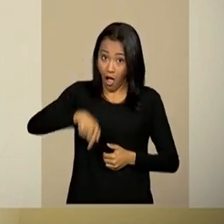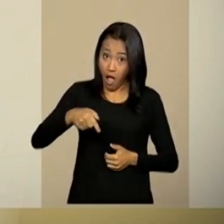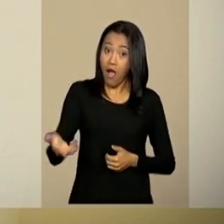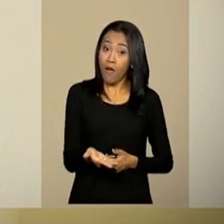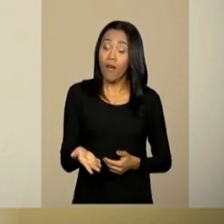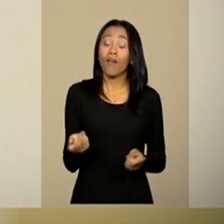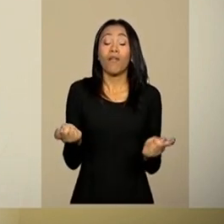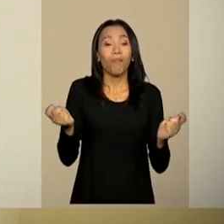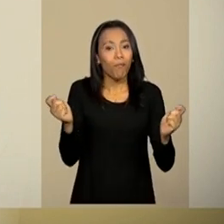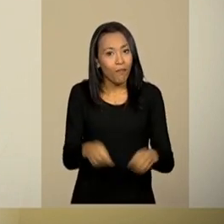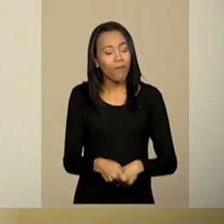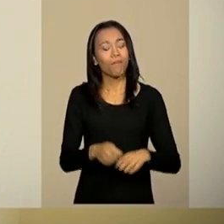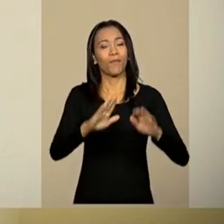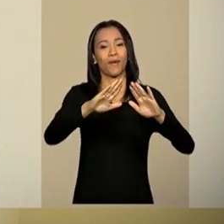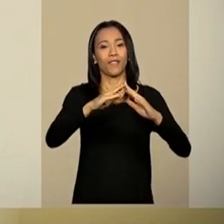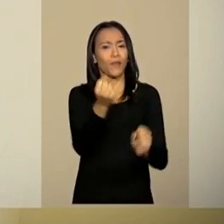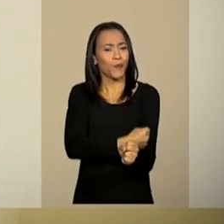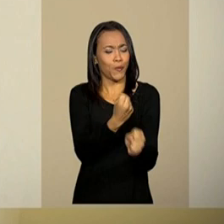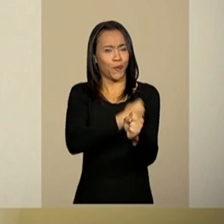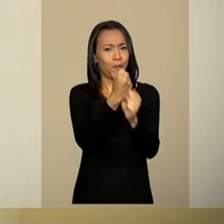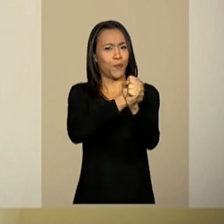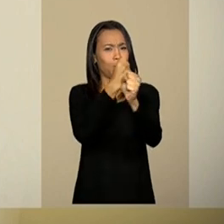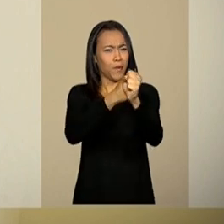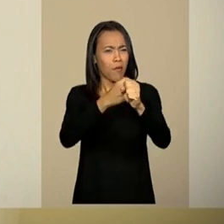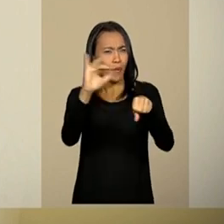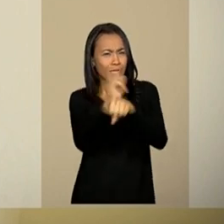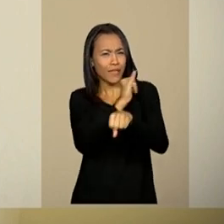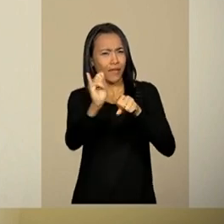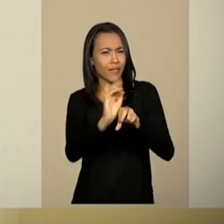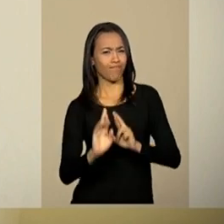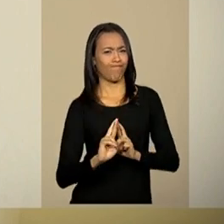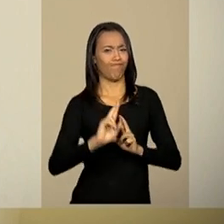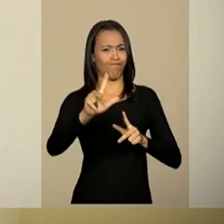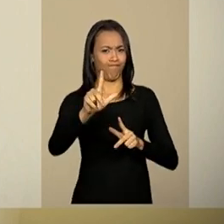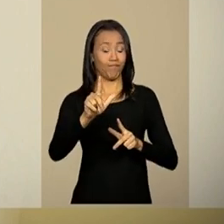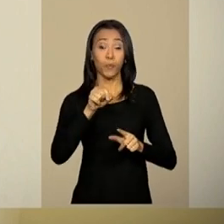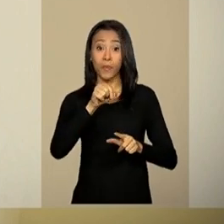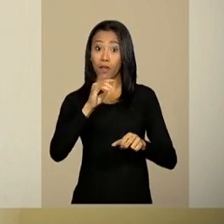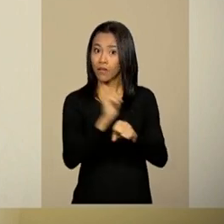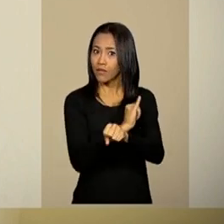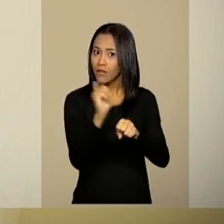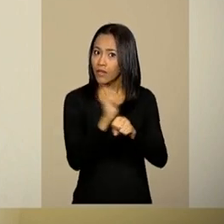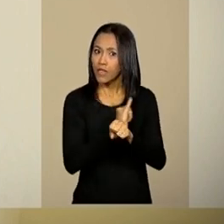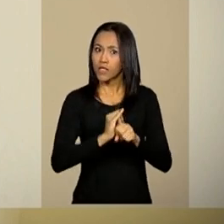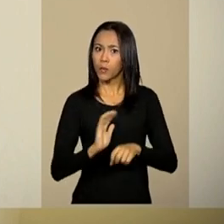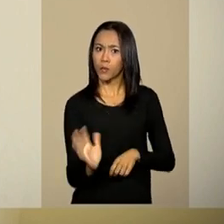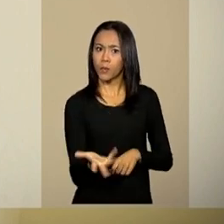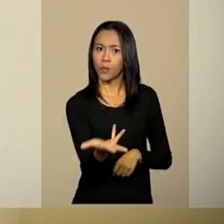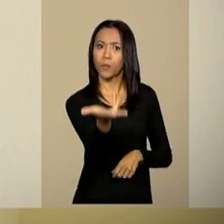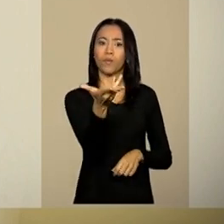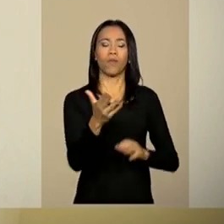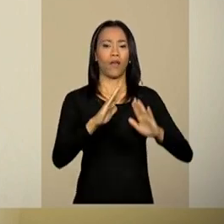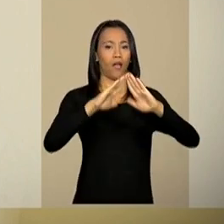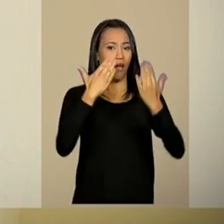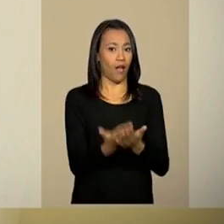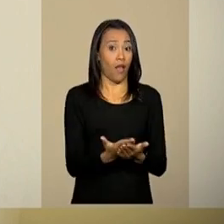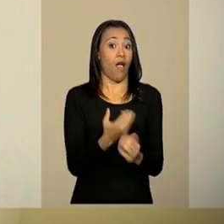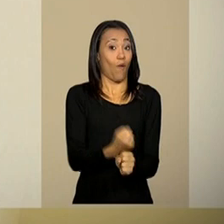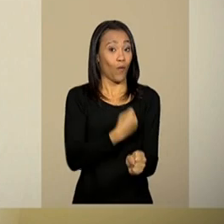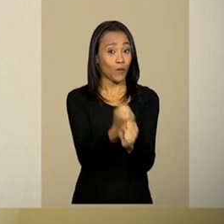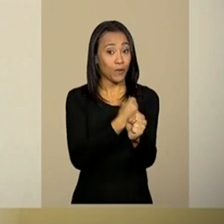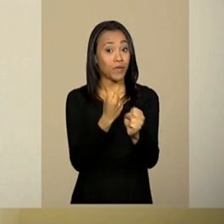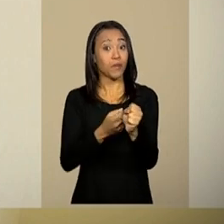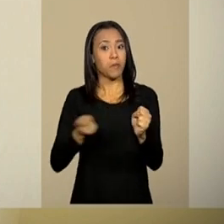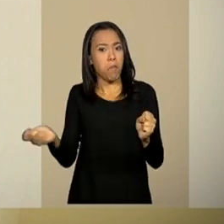podem ser construídas por um método inovador um método que acelera a obra e permite que a gente